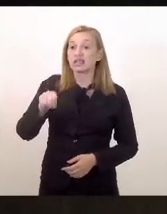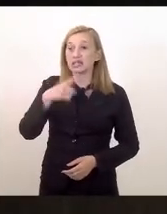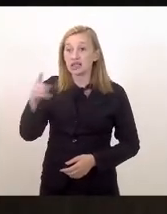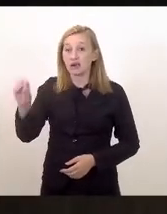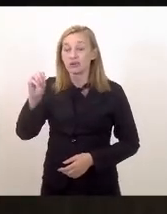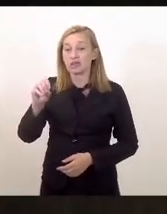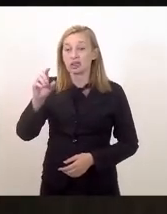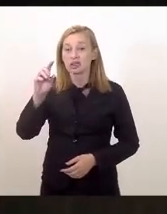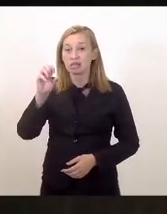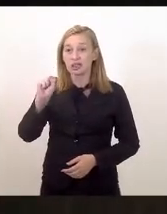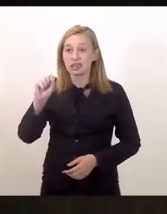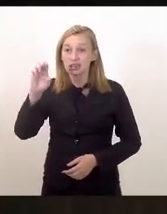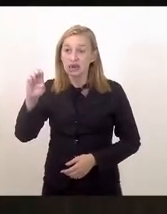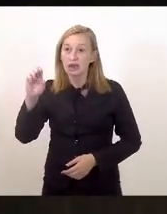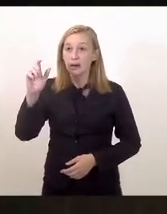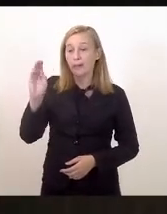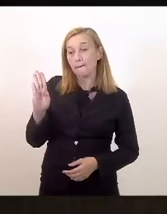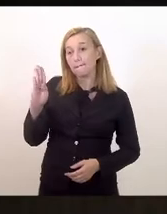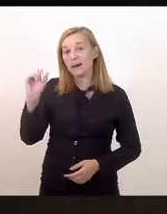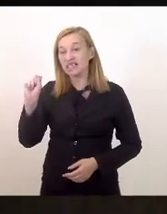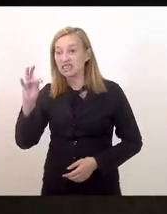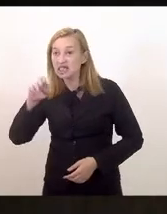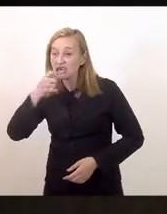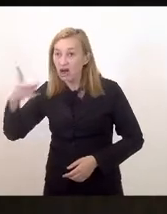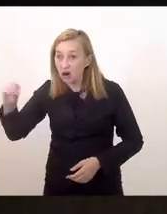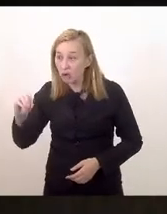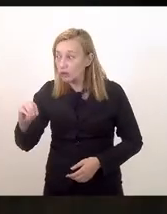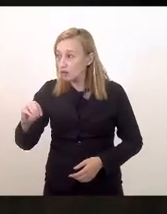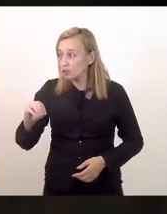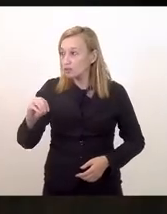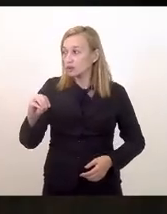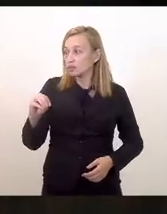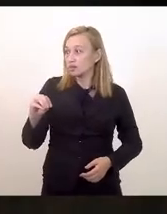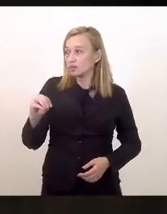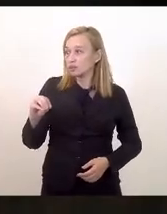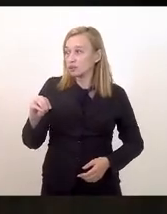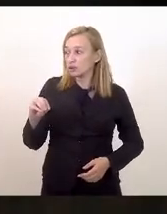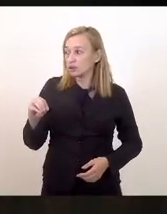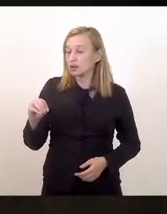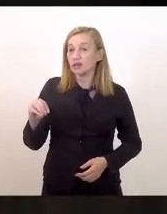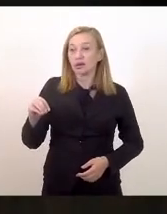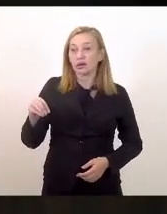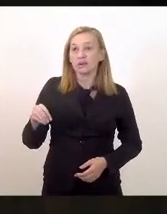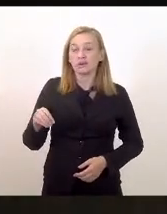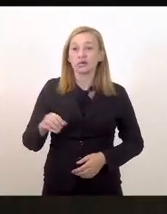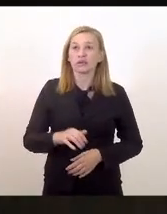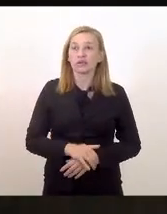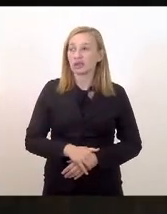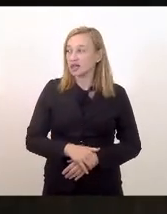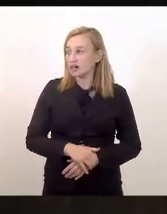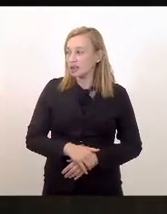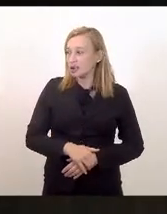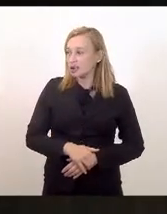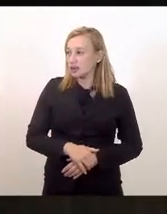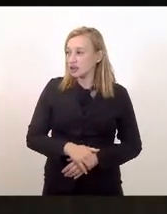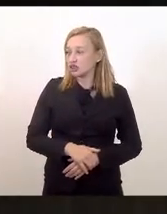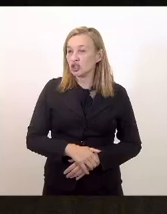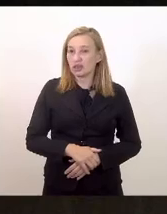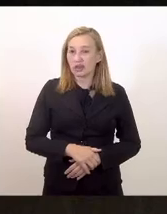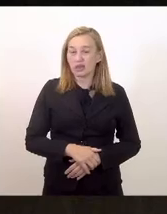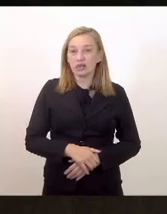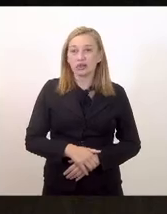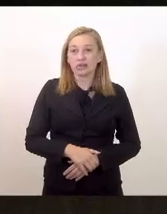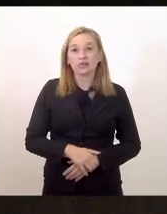dos Ferreiros, que está ali com o Paulinho lá, esperando o senhor. Água benta, lá tem muita água esperando, benta. Esperando. E Paracambi e todos.